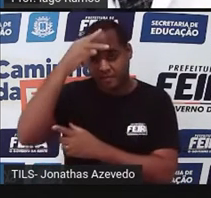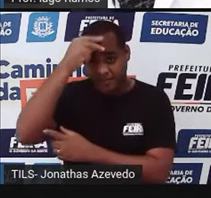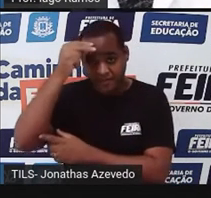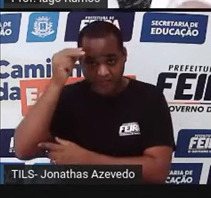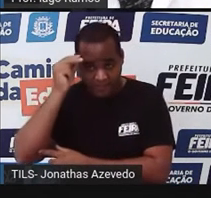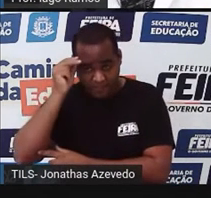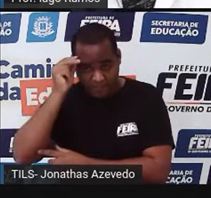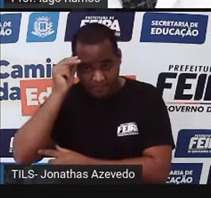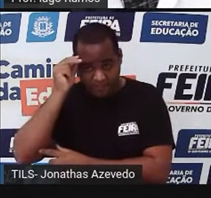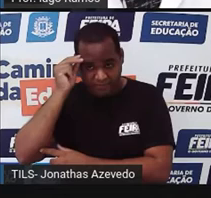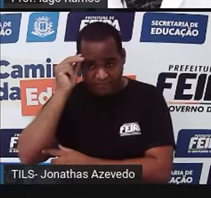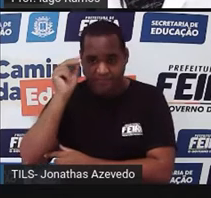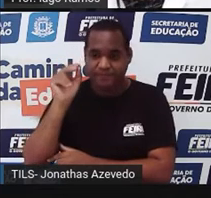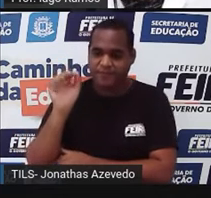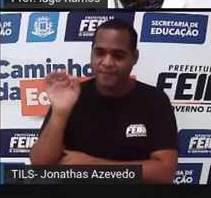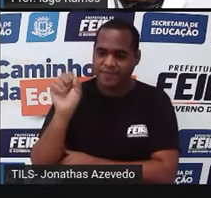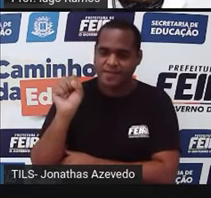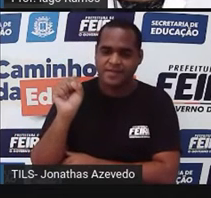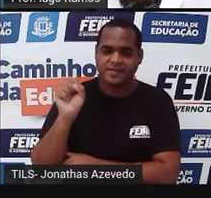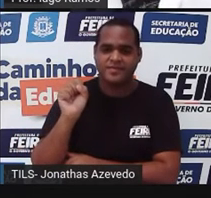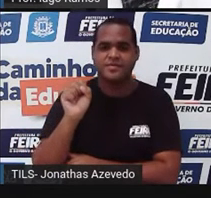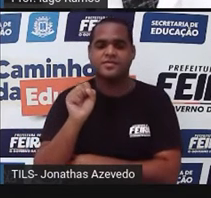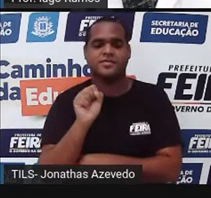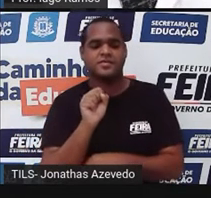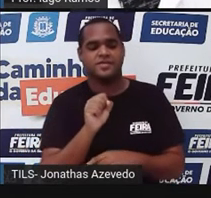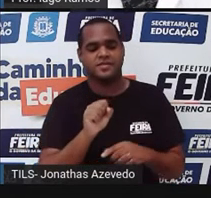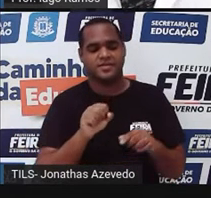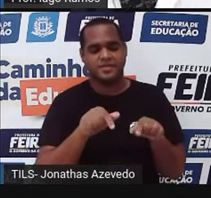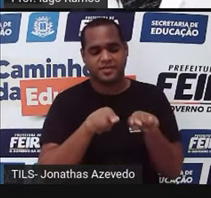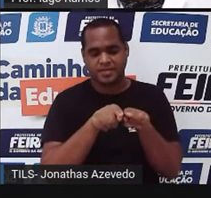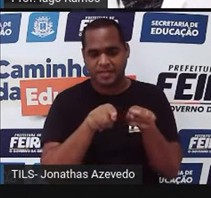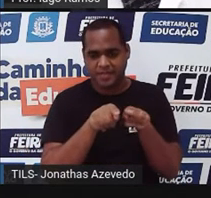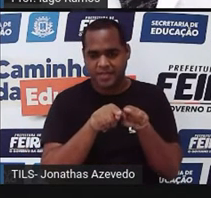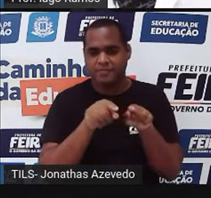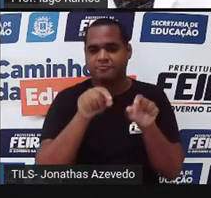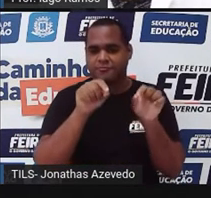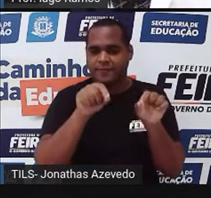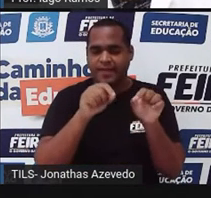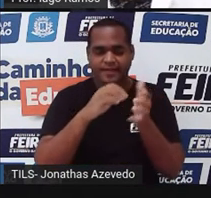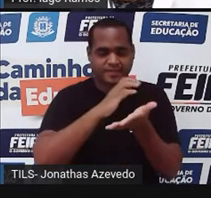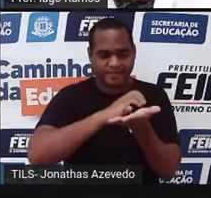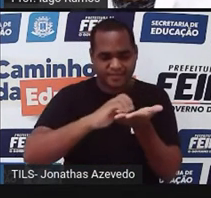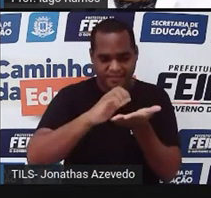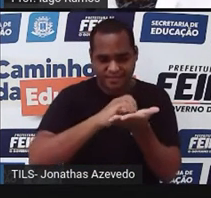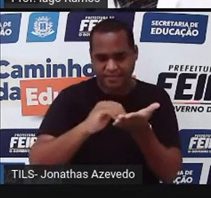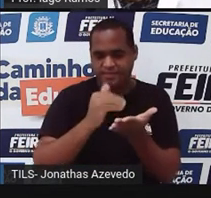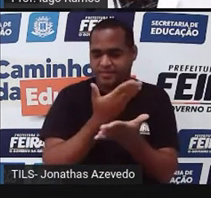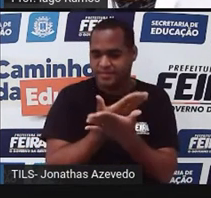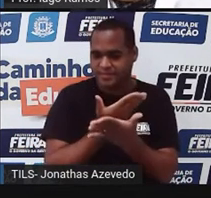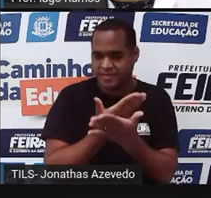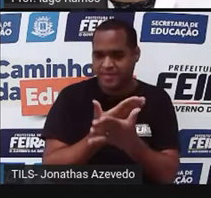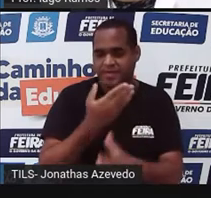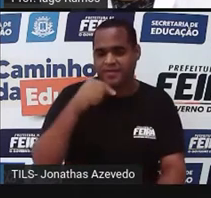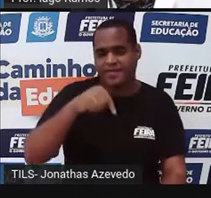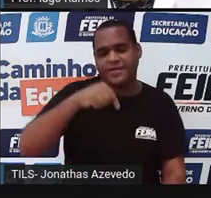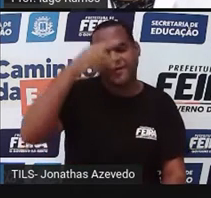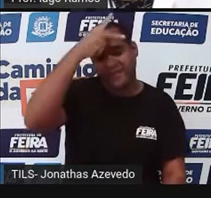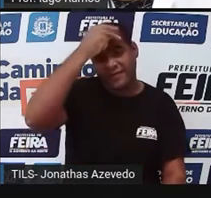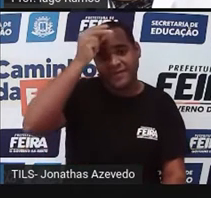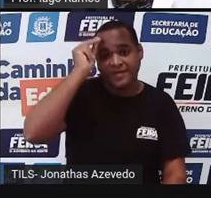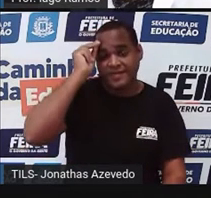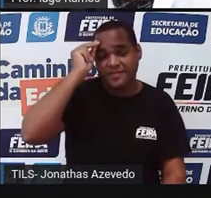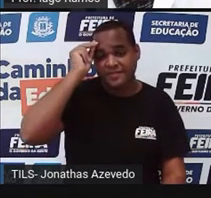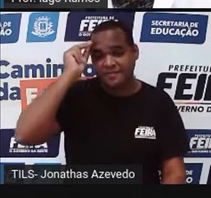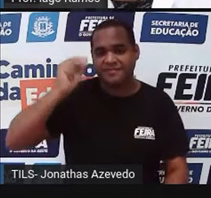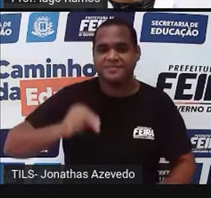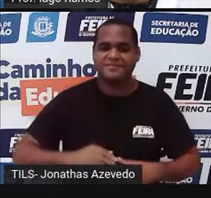Municipal de Ferreira de Santana e da própria Secretaria Municipal de Educação de Ferreira